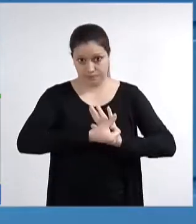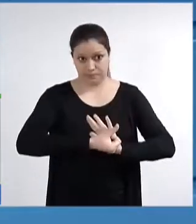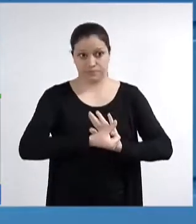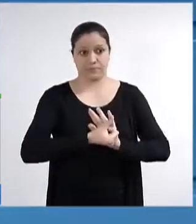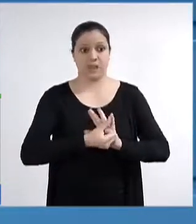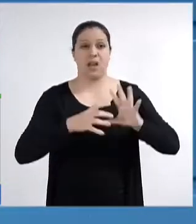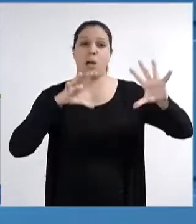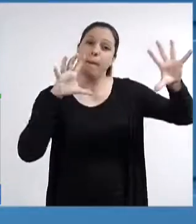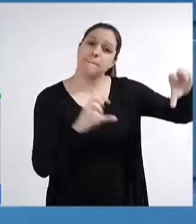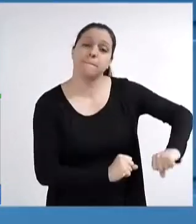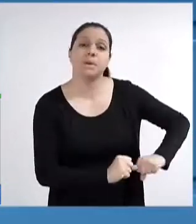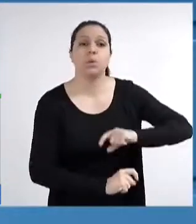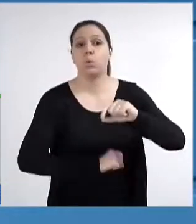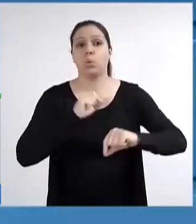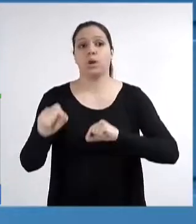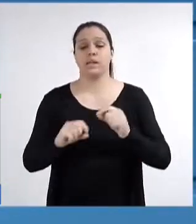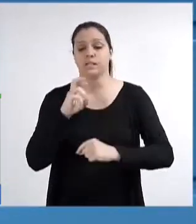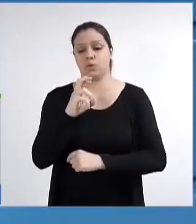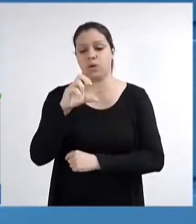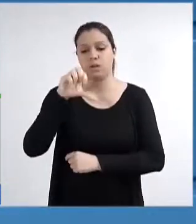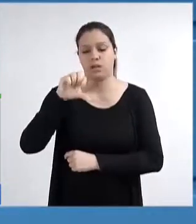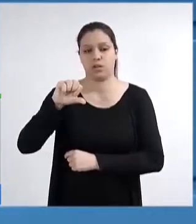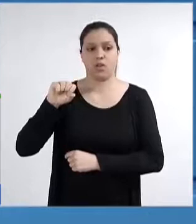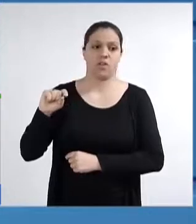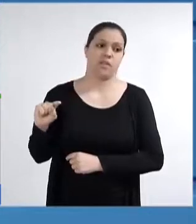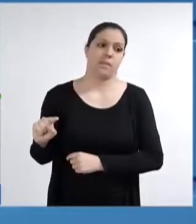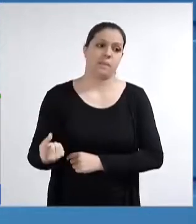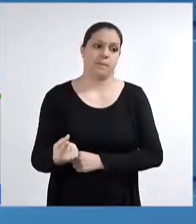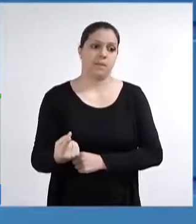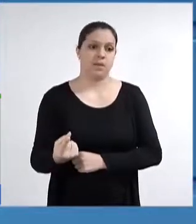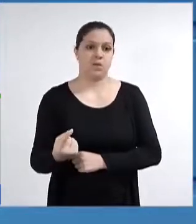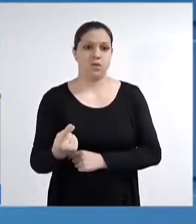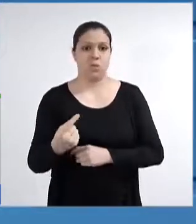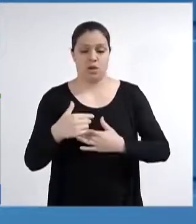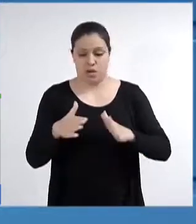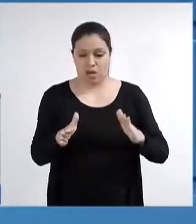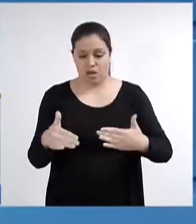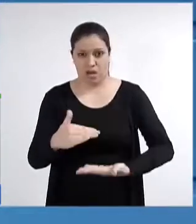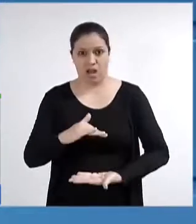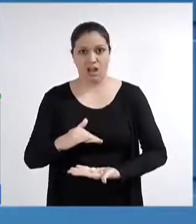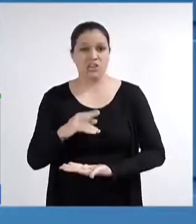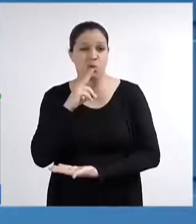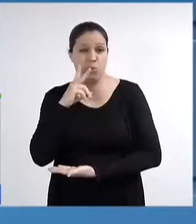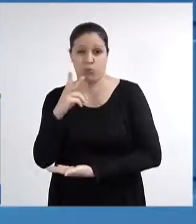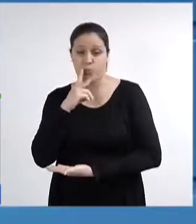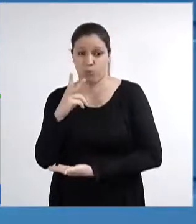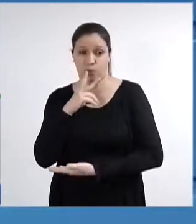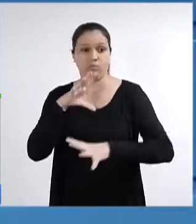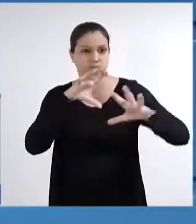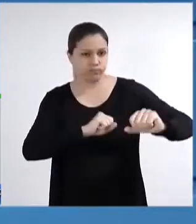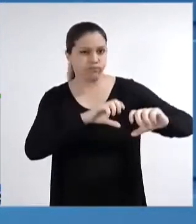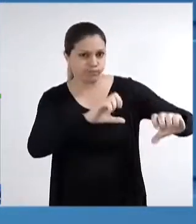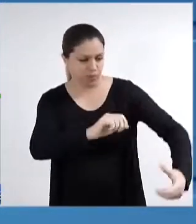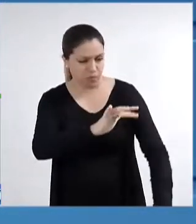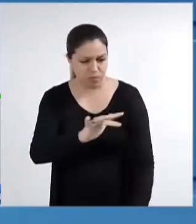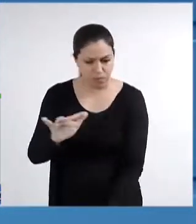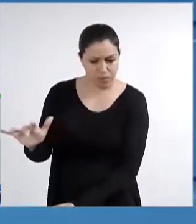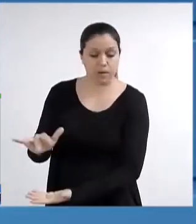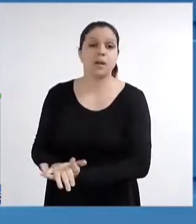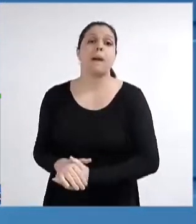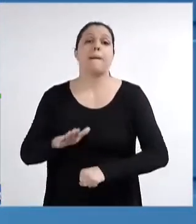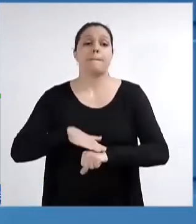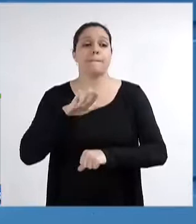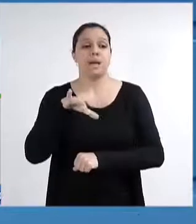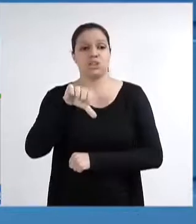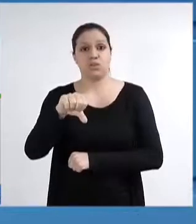apreendeu 59 mil caixas de cigarros, apreendeu mais de